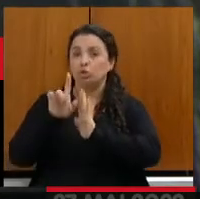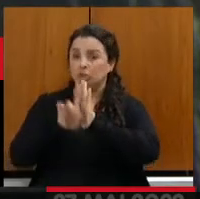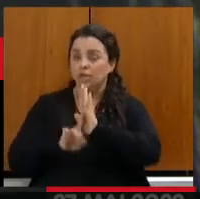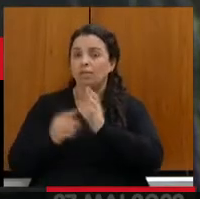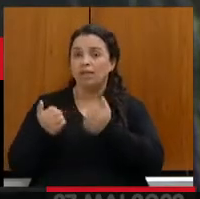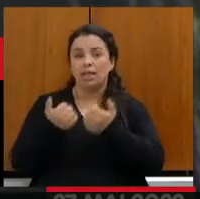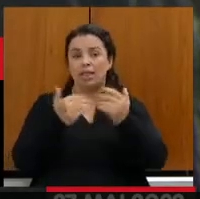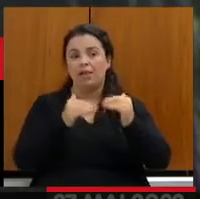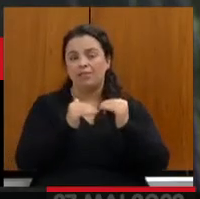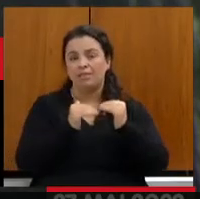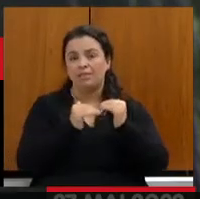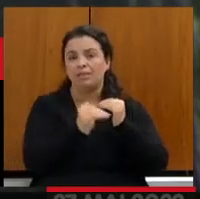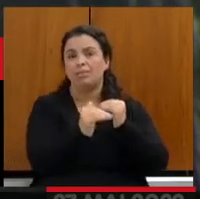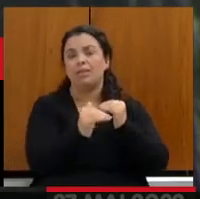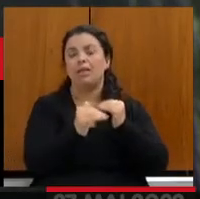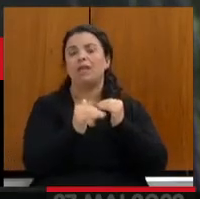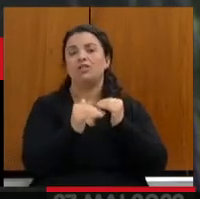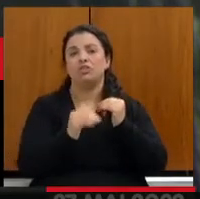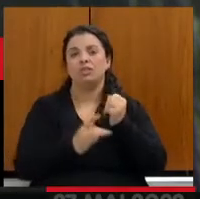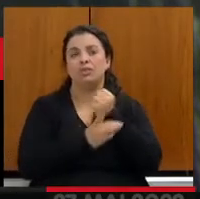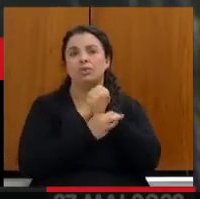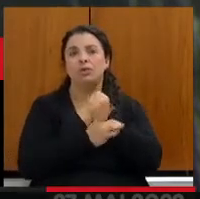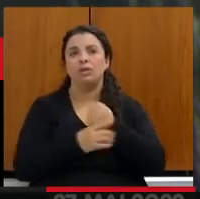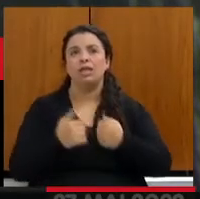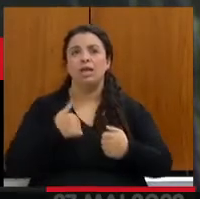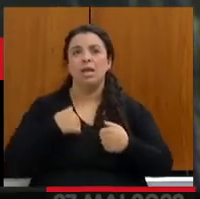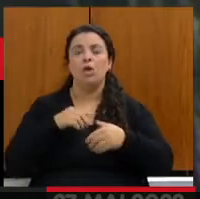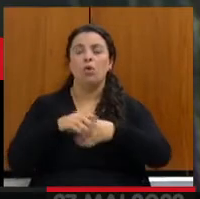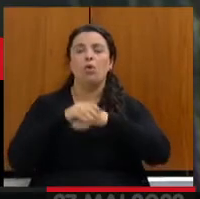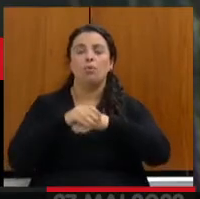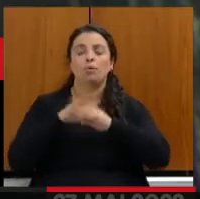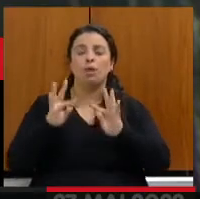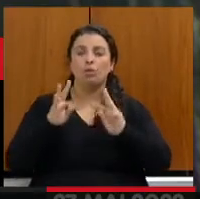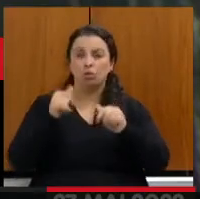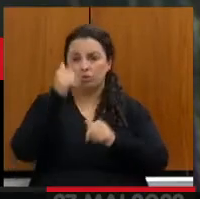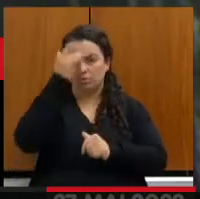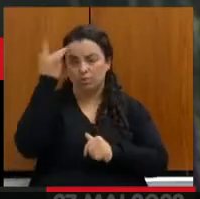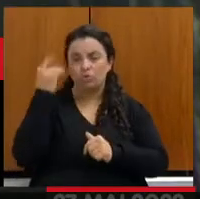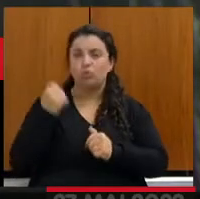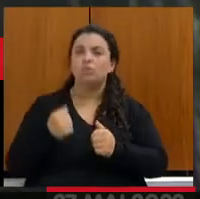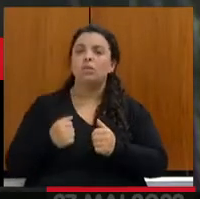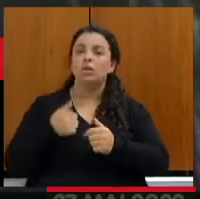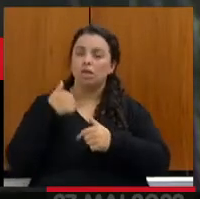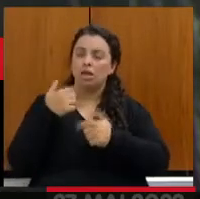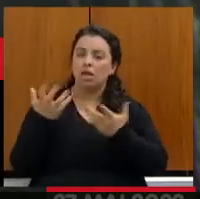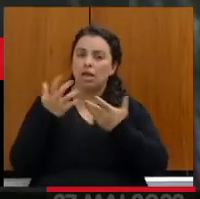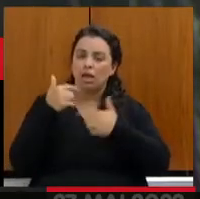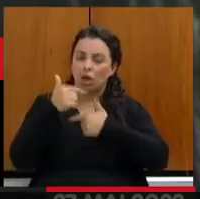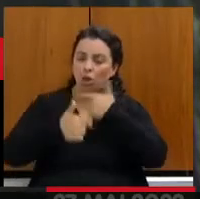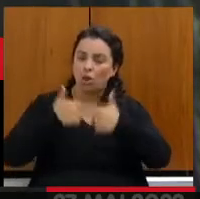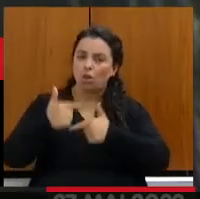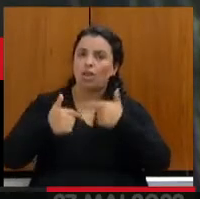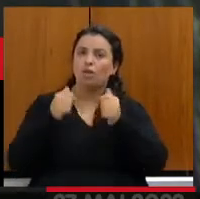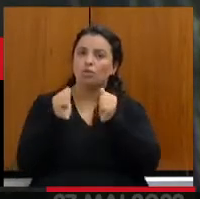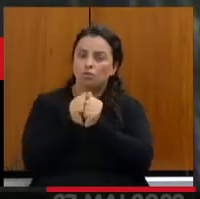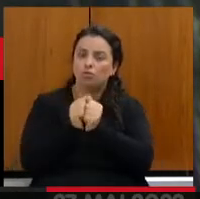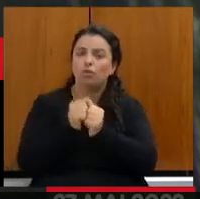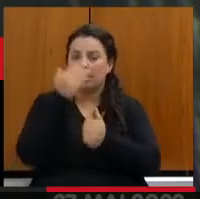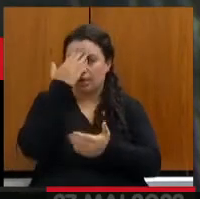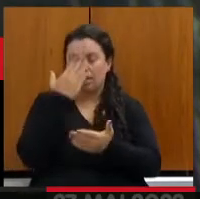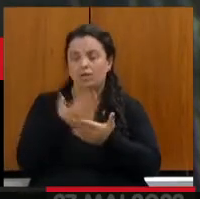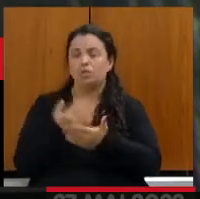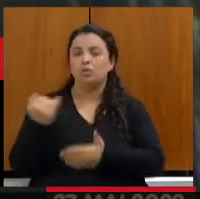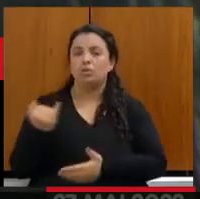segurança eu Saúdo a todos e todas que Estão dispostos a fazer essa discussão e que acreditam na importância